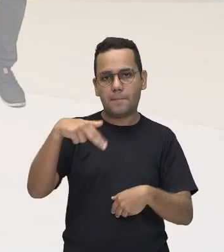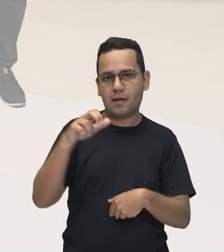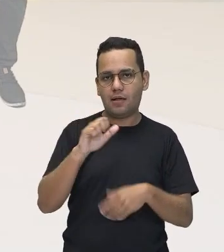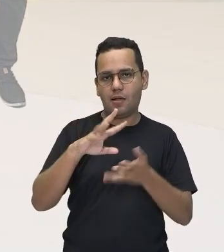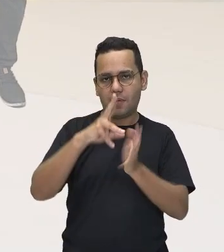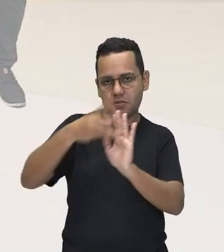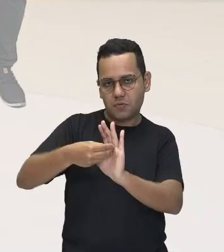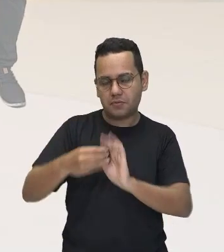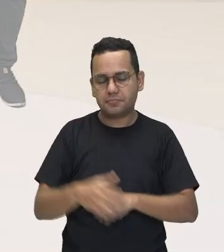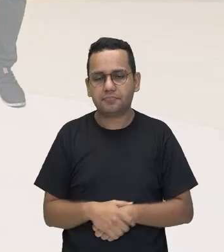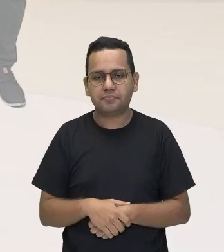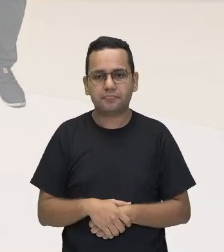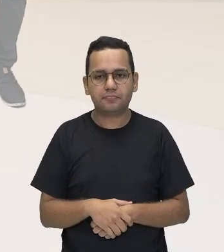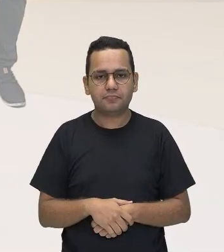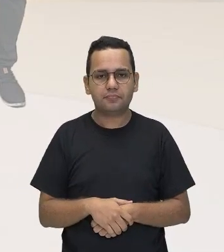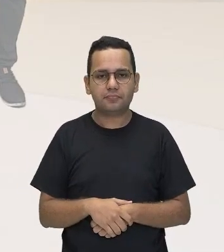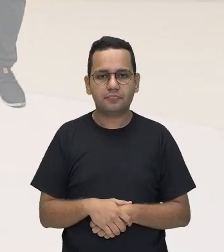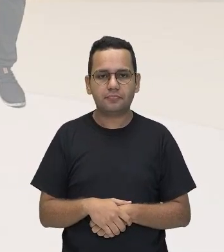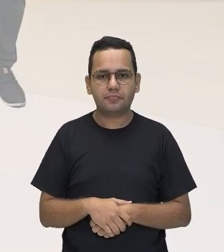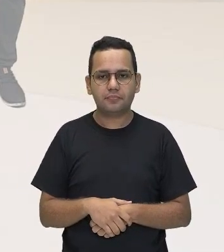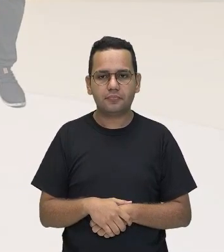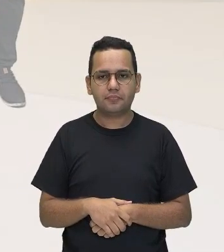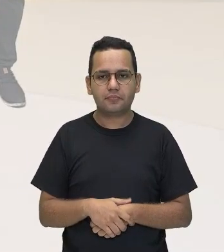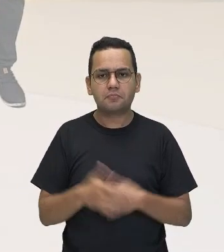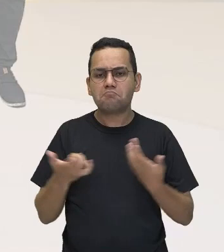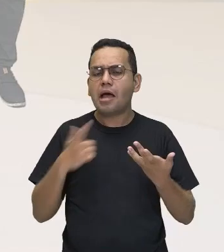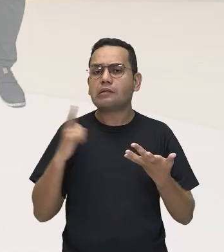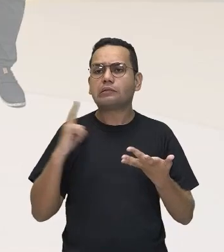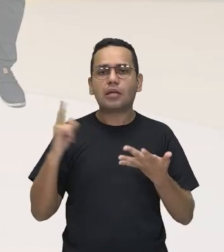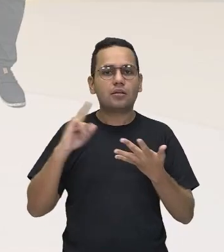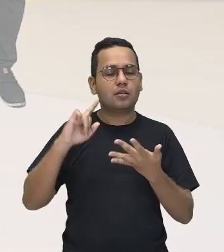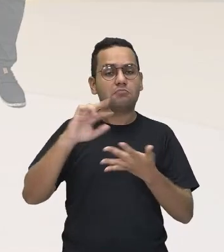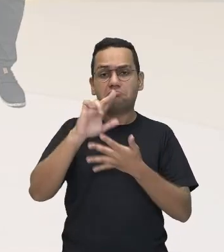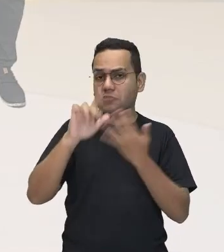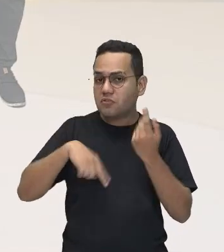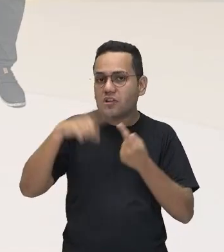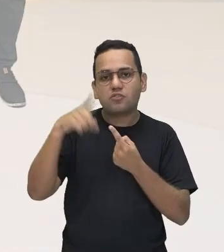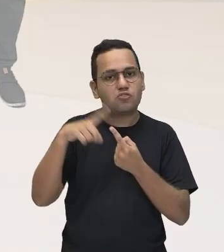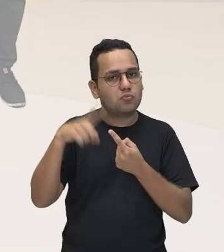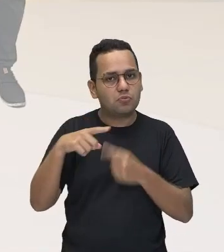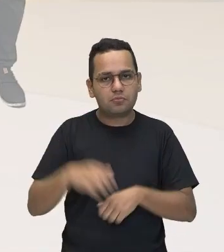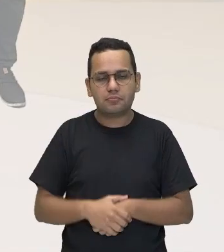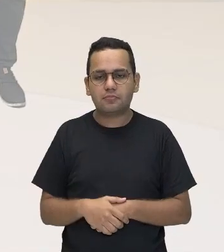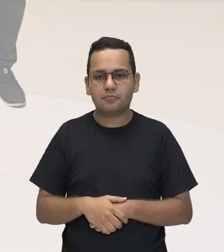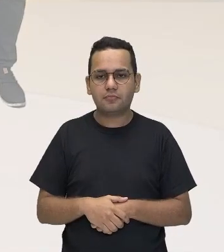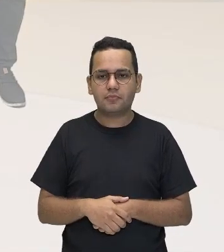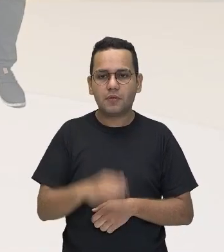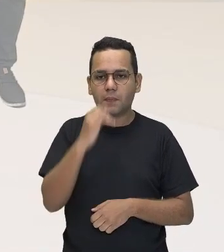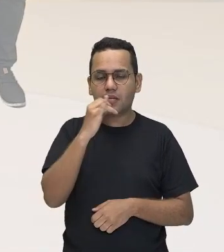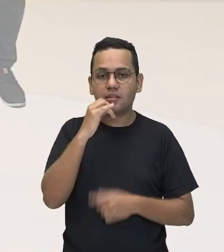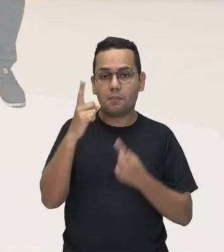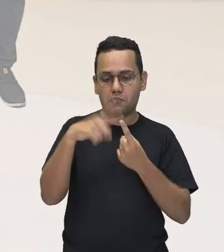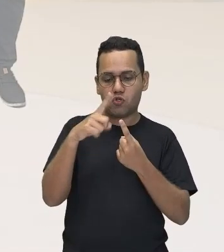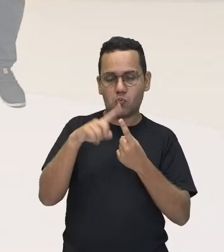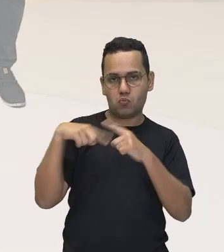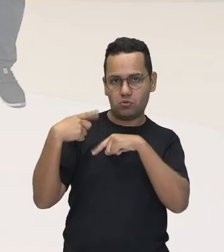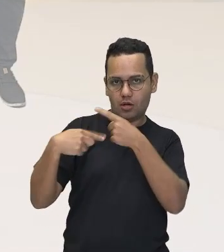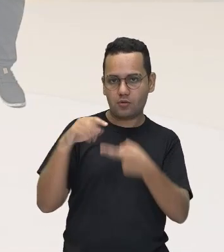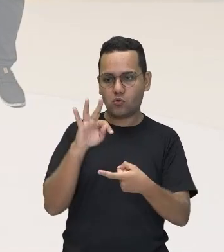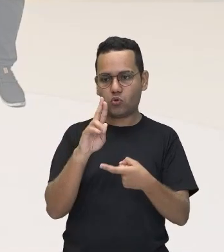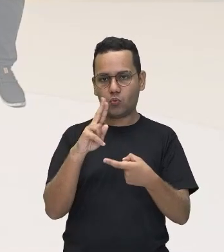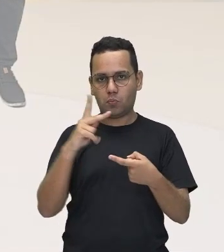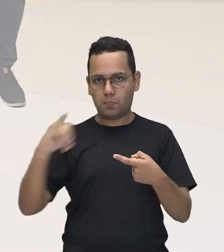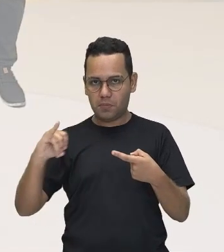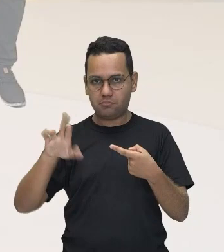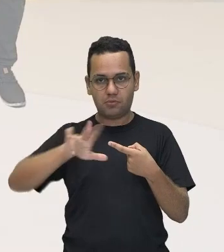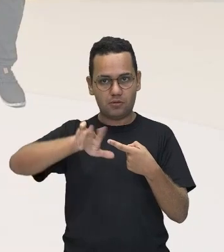E aí são povos que derivam de diferentes troncos, né, professor? A gente tem o tronco Tupi, que é formado por diferentes povos, não é